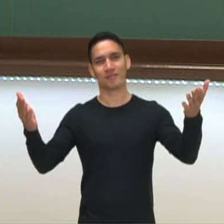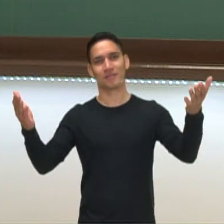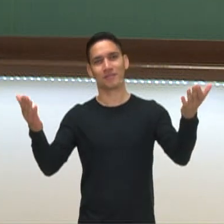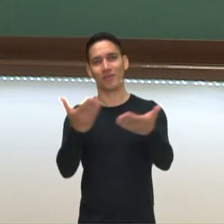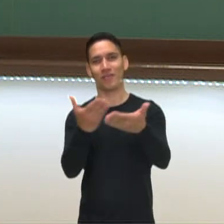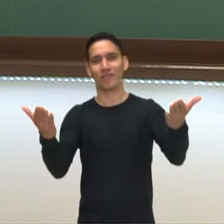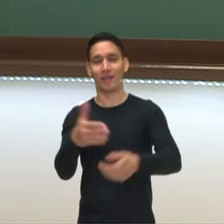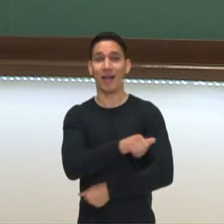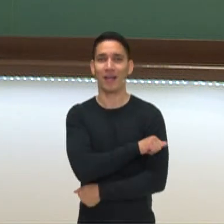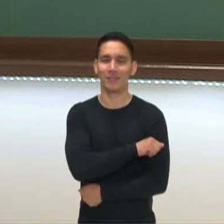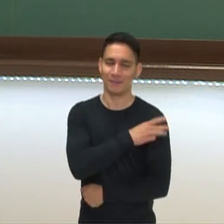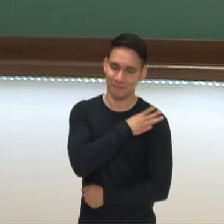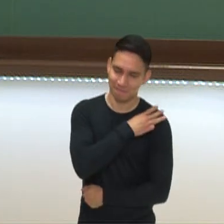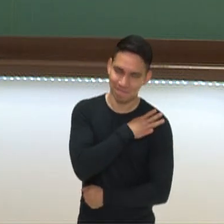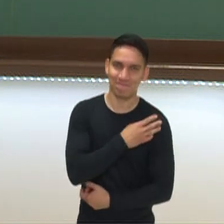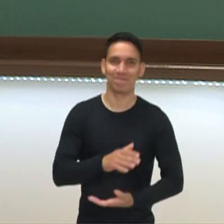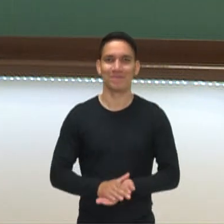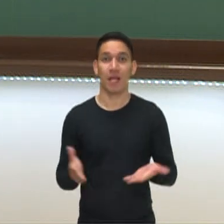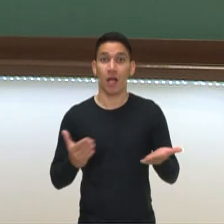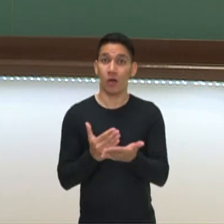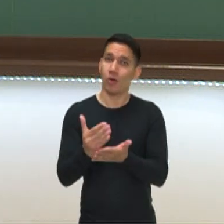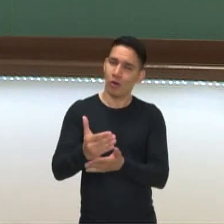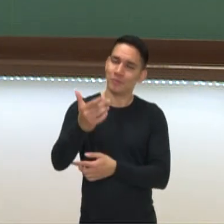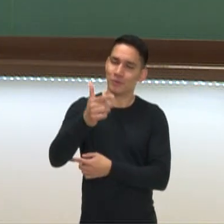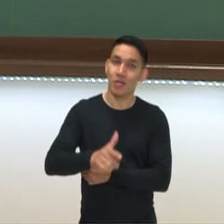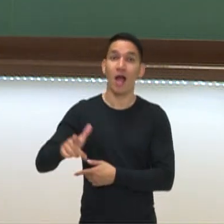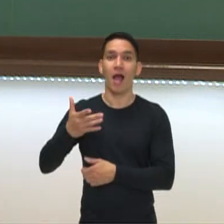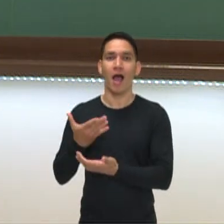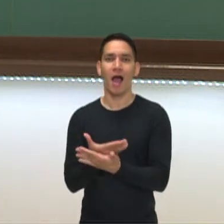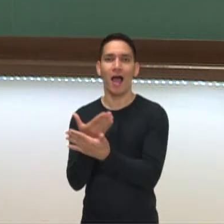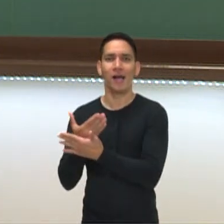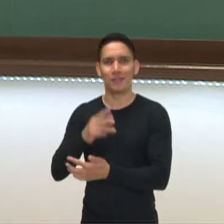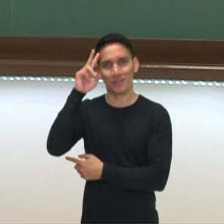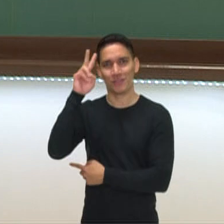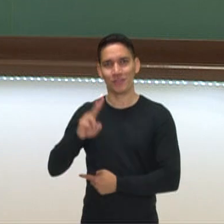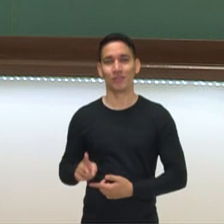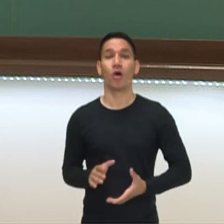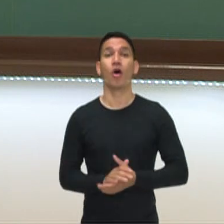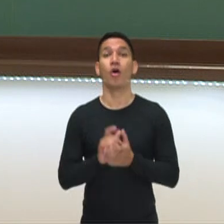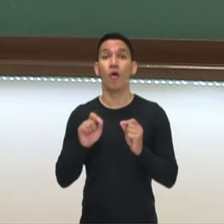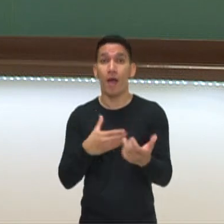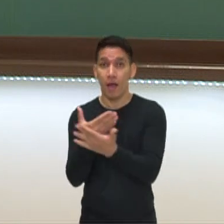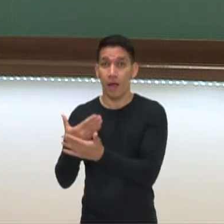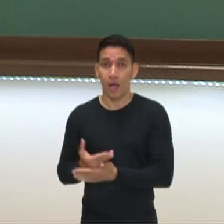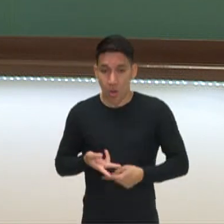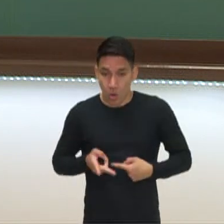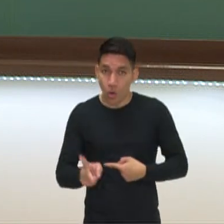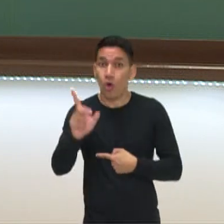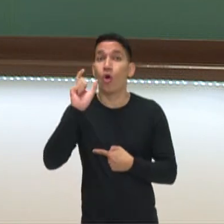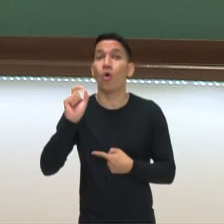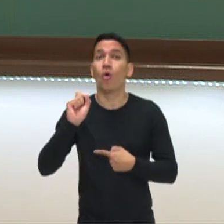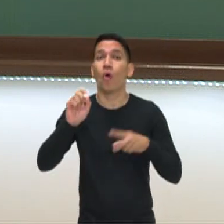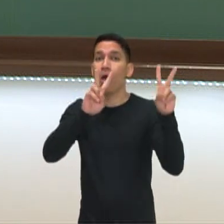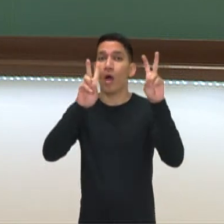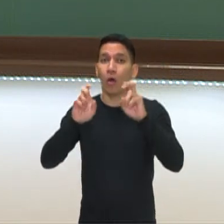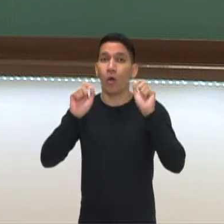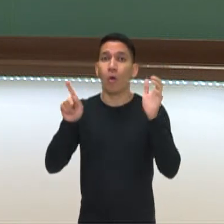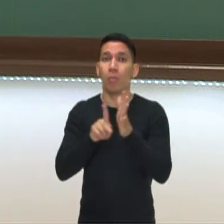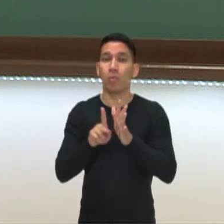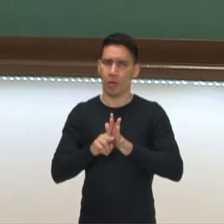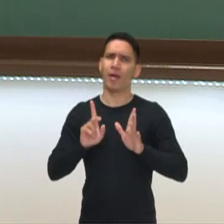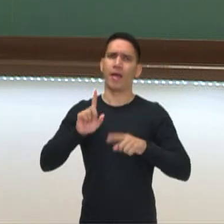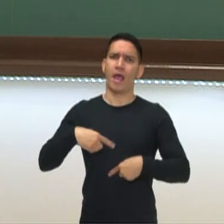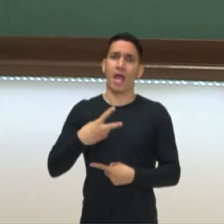Saudações, alunos da terceira série! Vamos começar com mais uma aula de História. Uma aula que a gente vai dar continuidade aí ao grande tema da